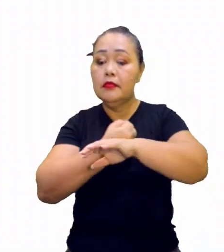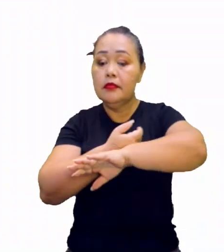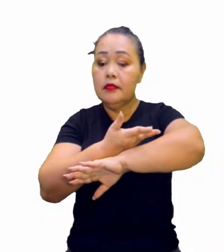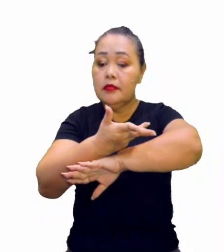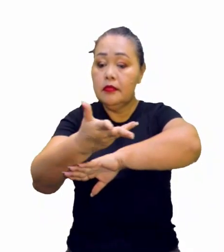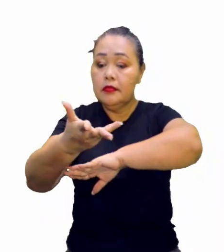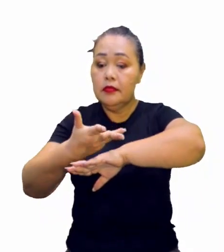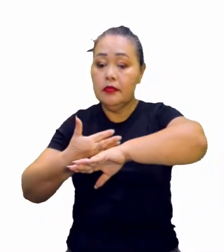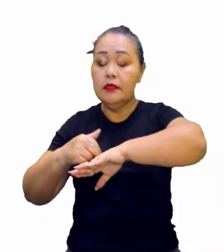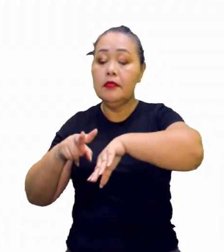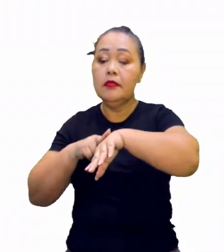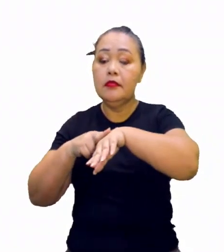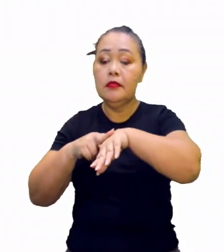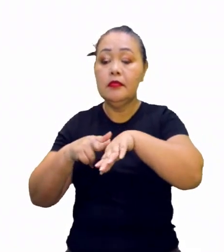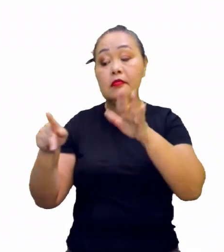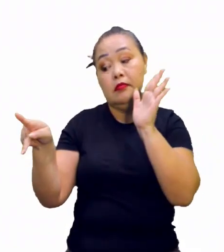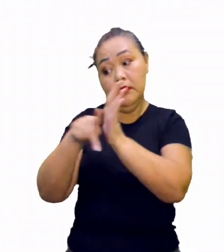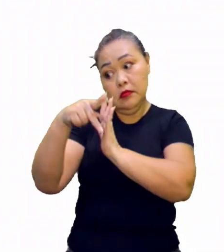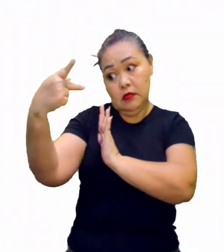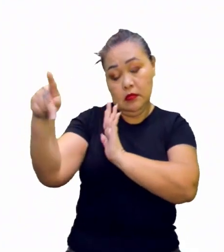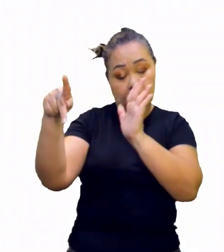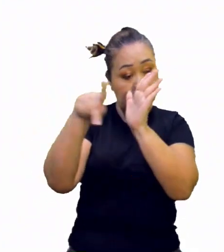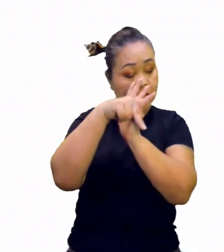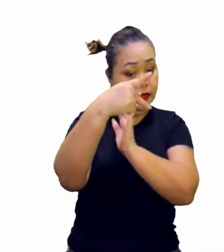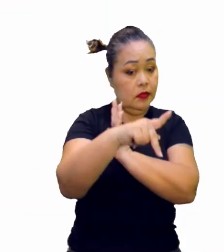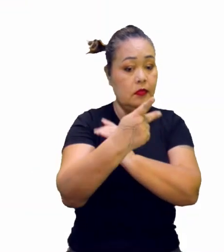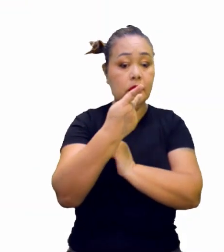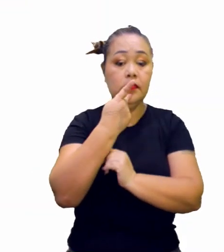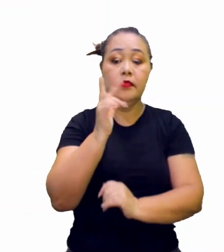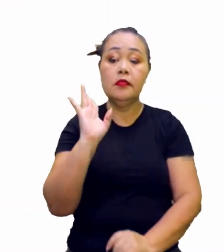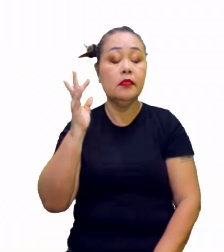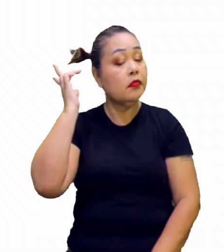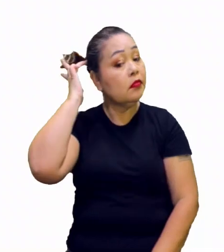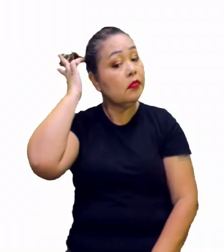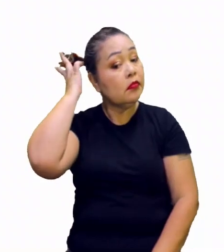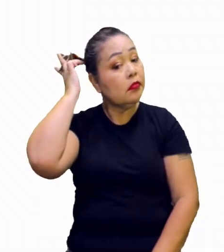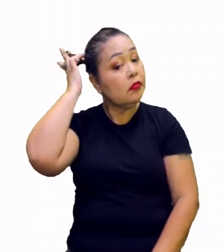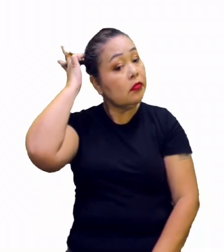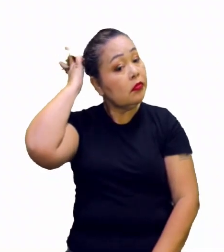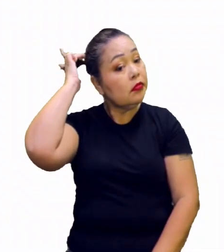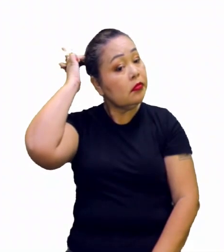dali. Ah, professor, mas você acabou de falar que a gente, lá no